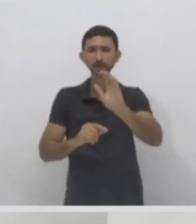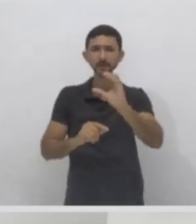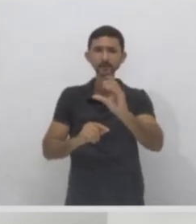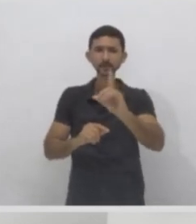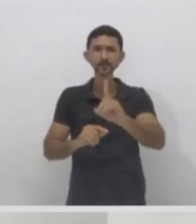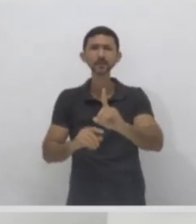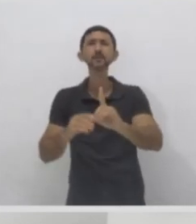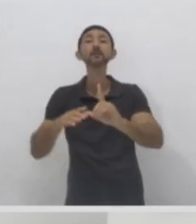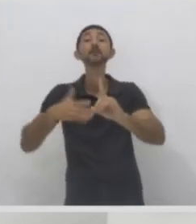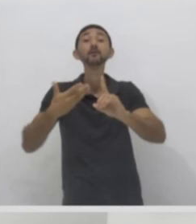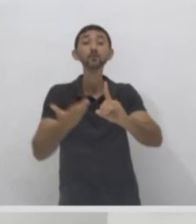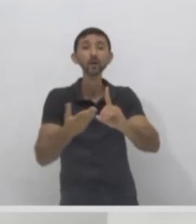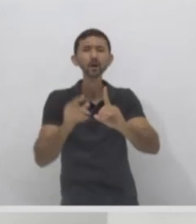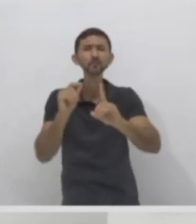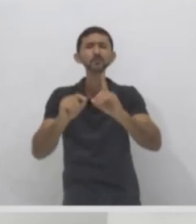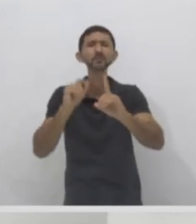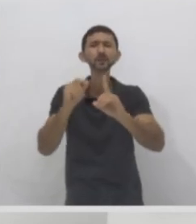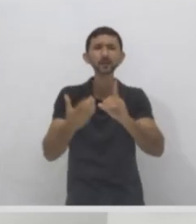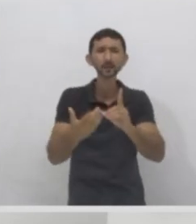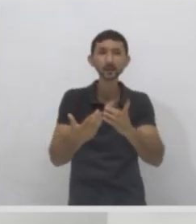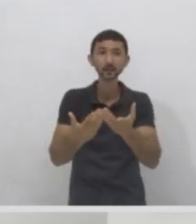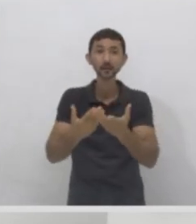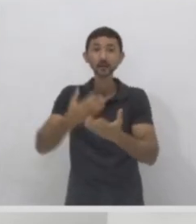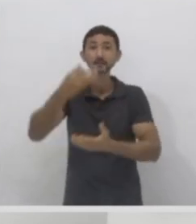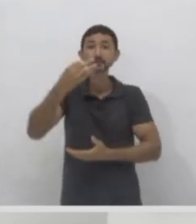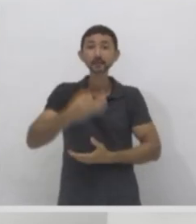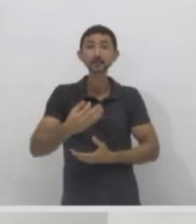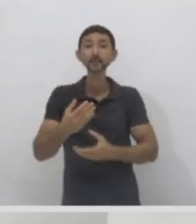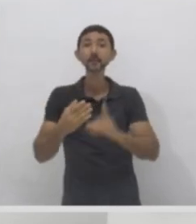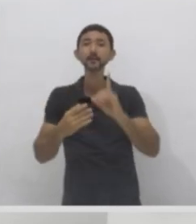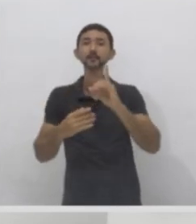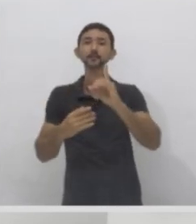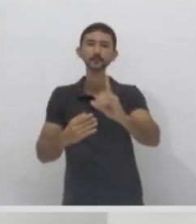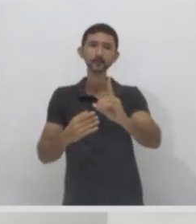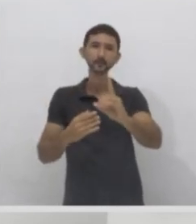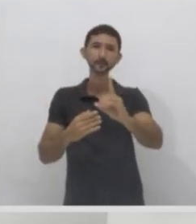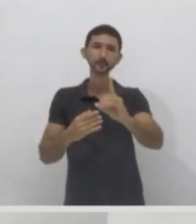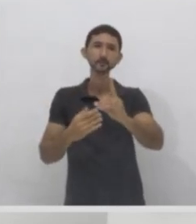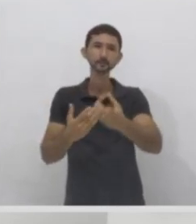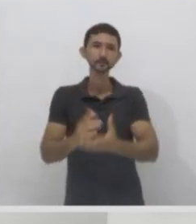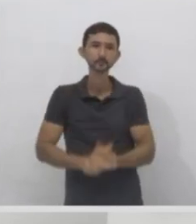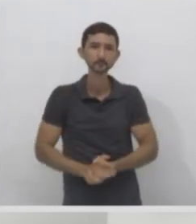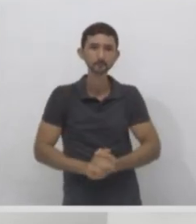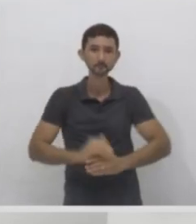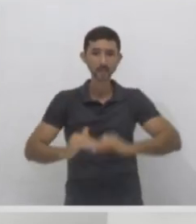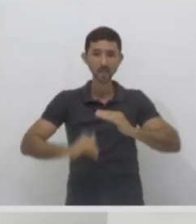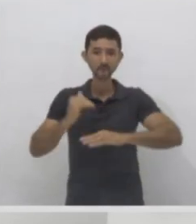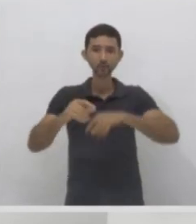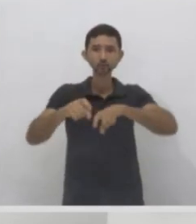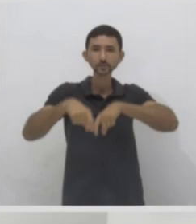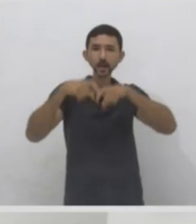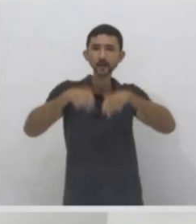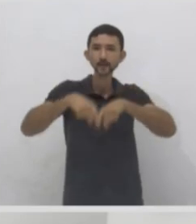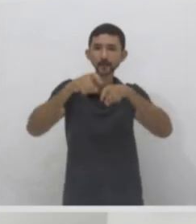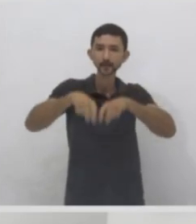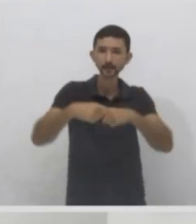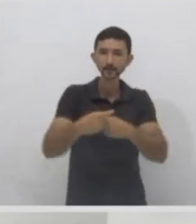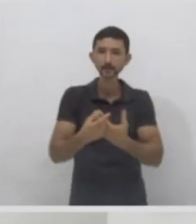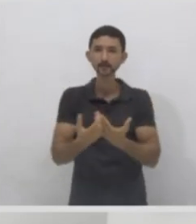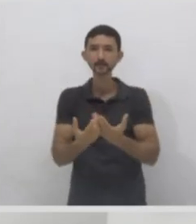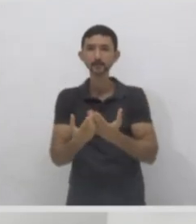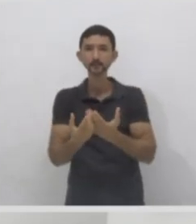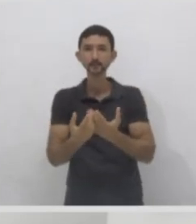Então, a alternativa certa é a letra D. Nós bem falamos aí sobre a importância da agricultura. Então, a resposta certa,